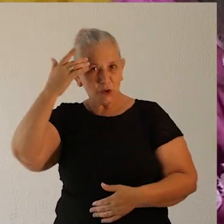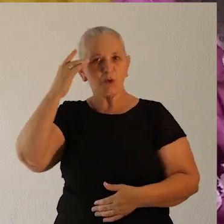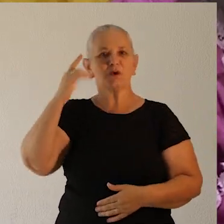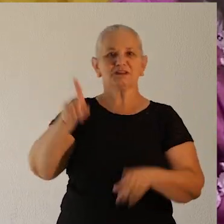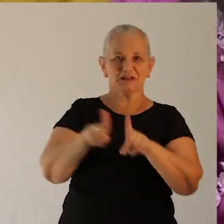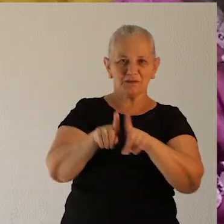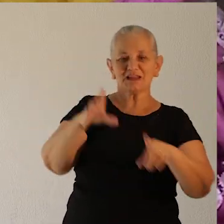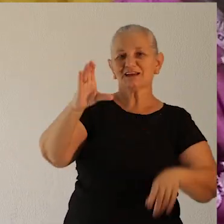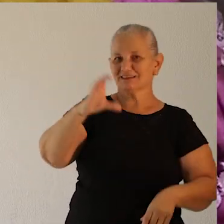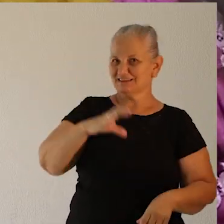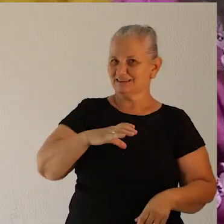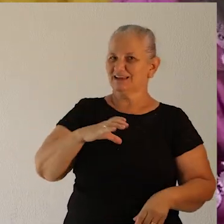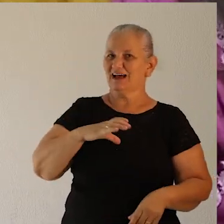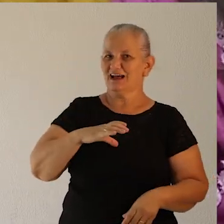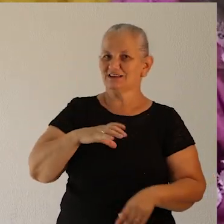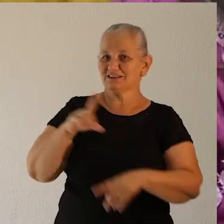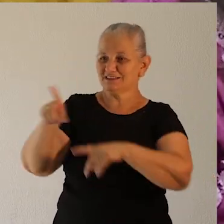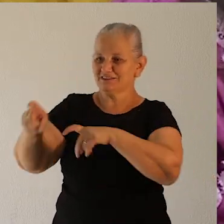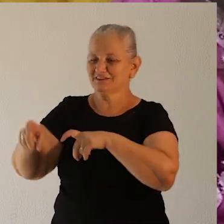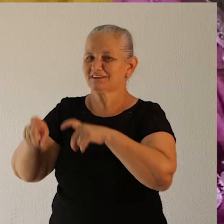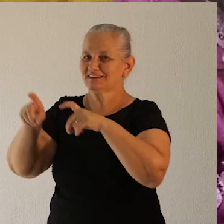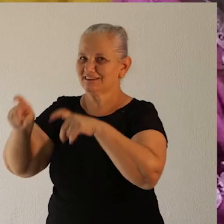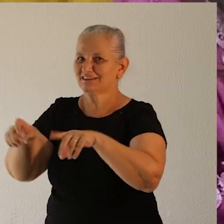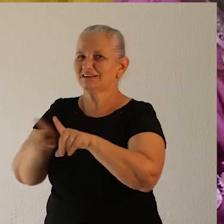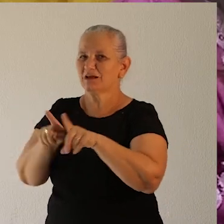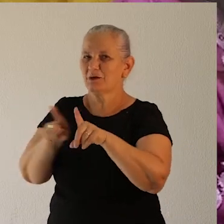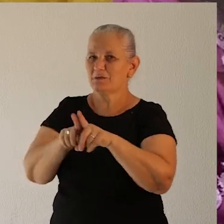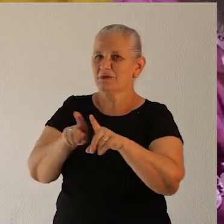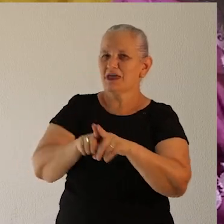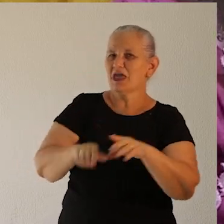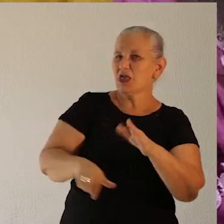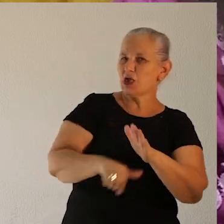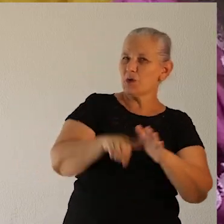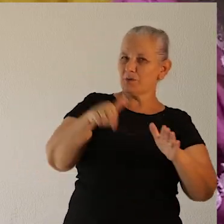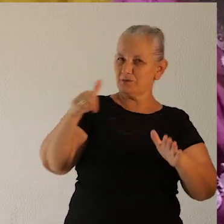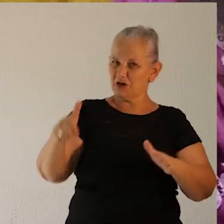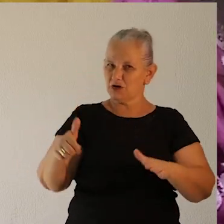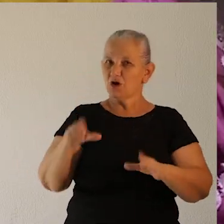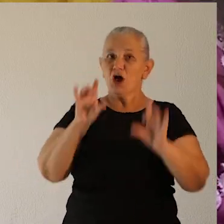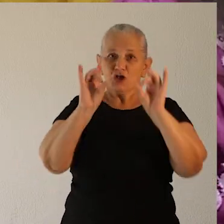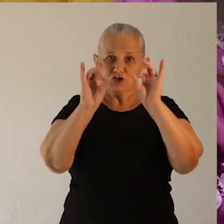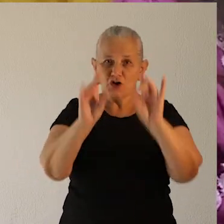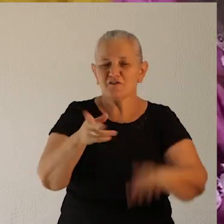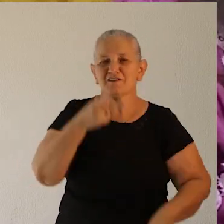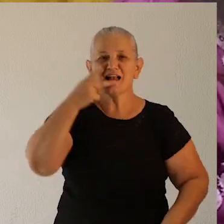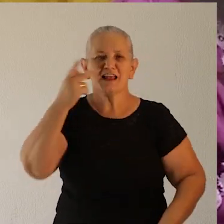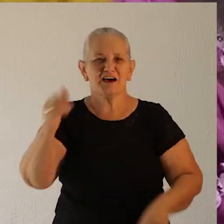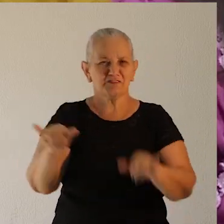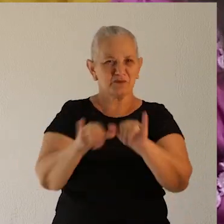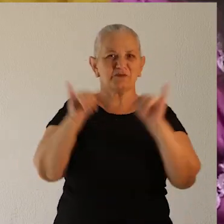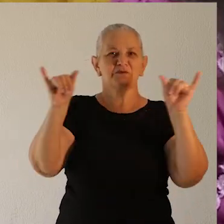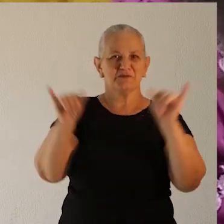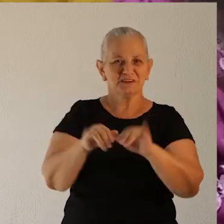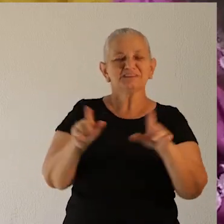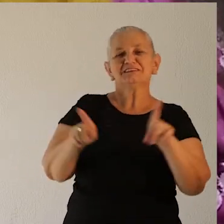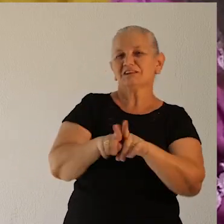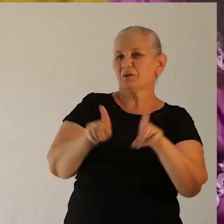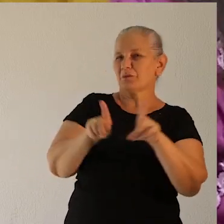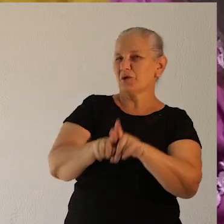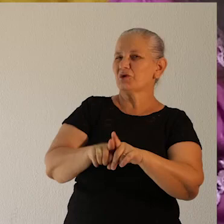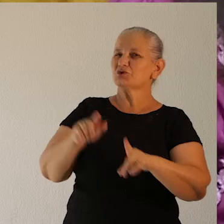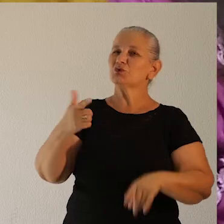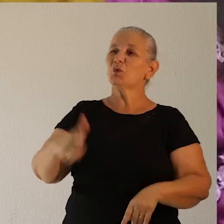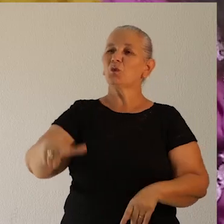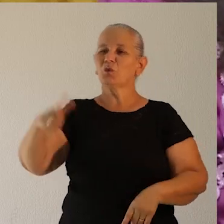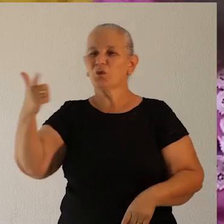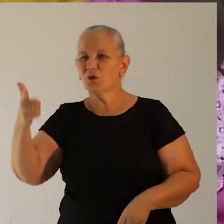e na cidade. Criou primeiro o Soneira, que só falava asneira. Depois o Justo Sabichão,